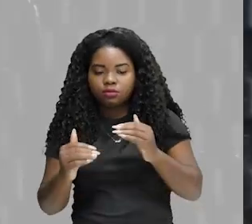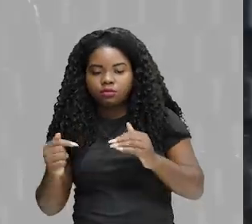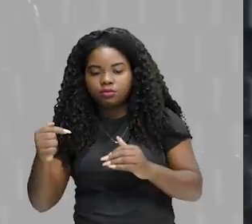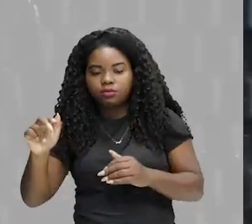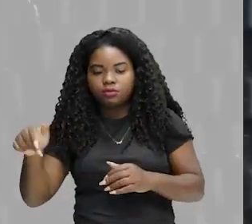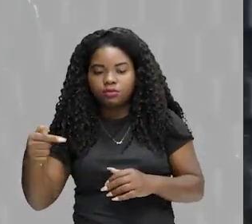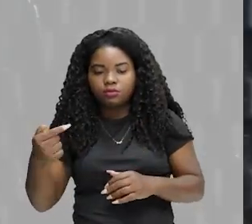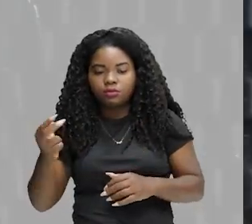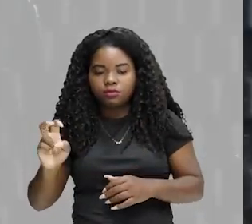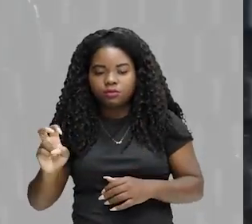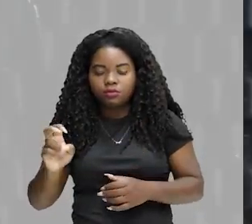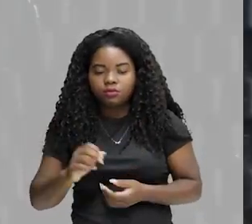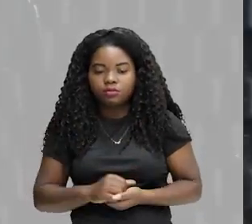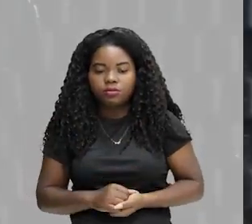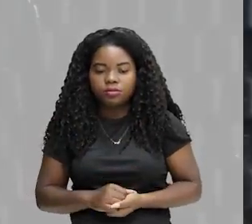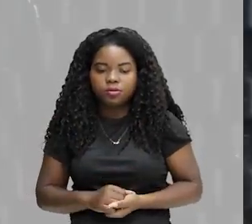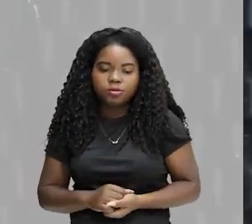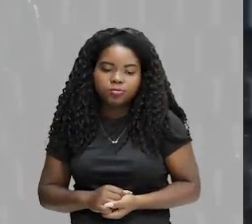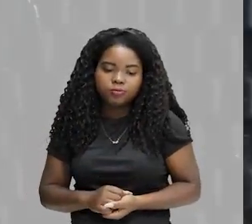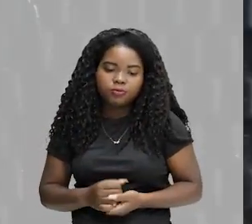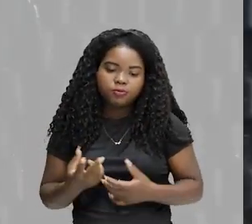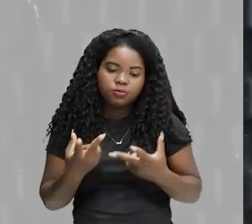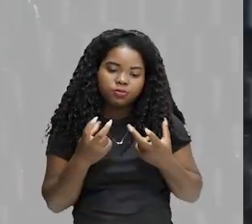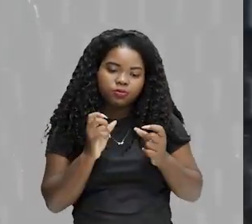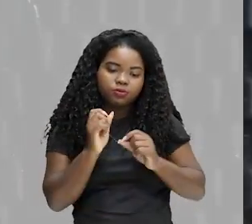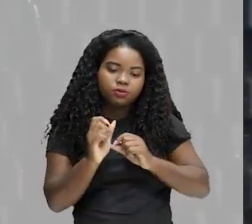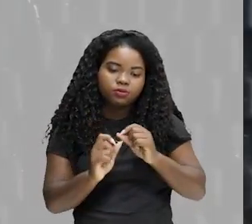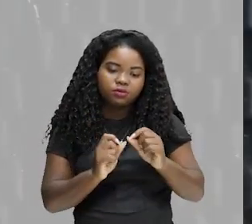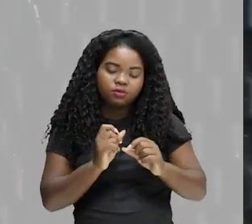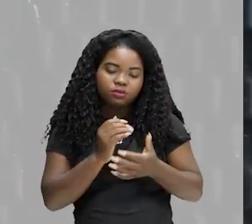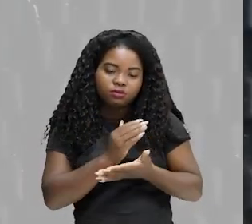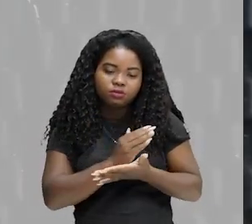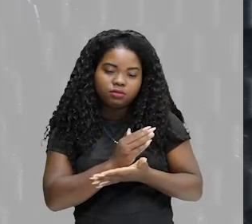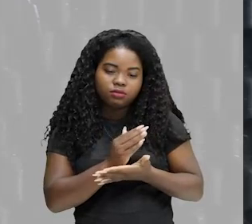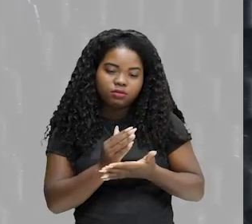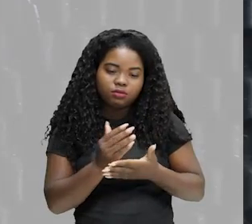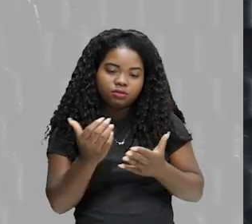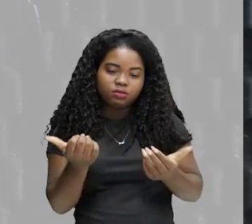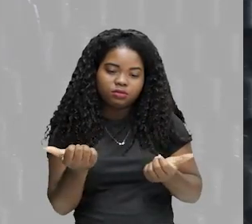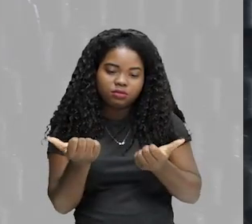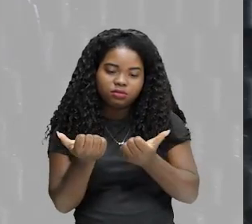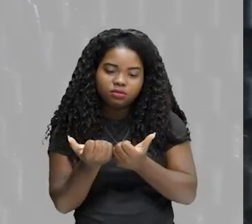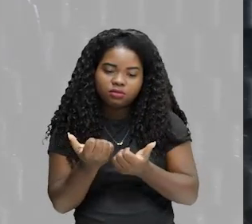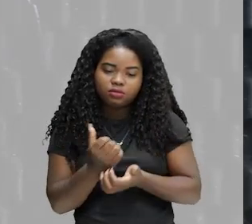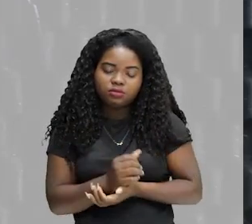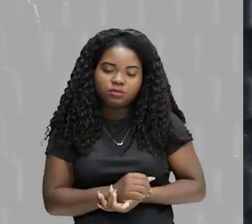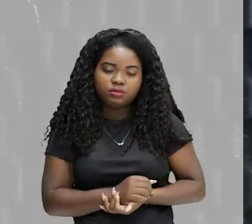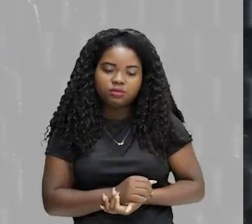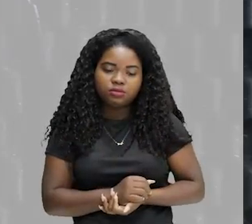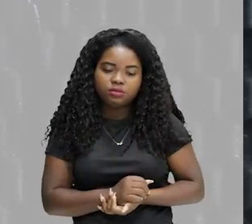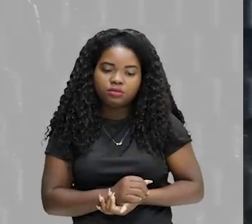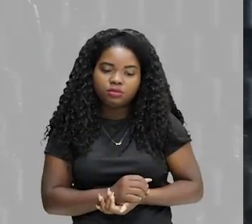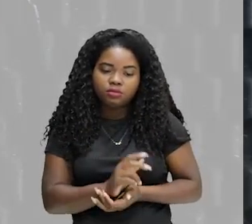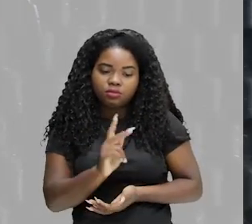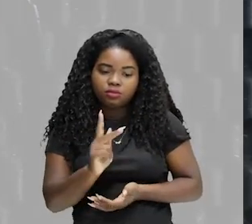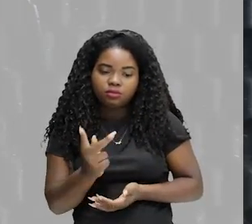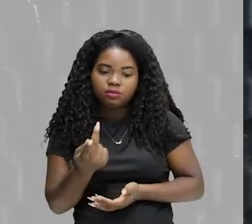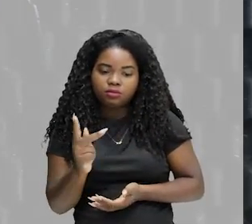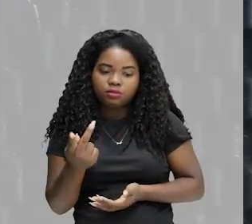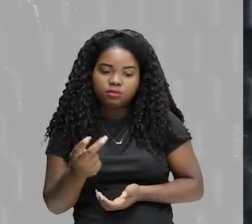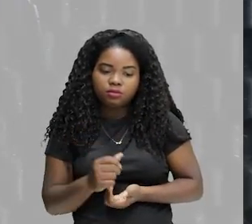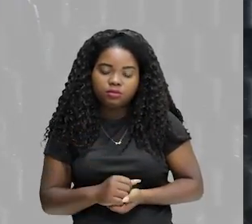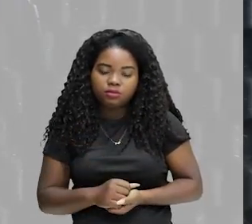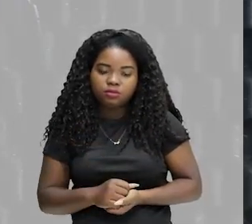que 7,5. Então, perceba que eu já vou começar a fazer a substituição. Ó. Bem aqui, tem o H no